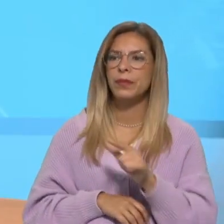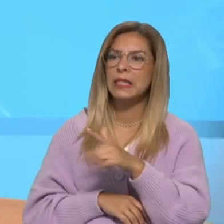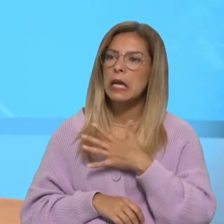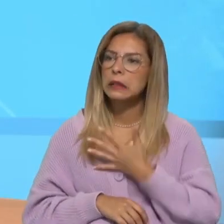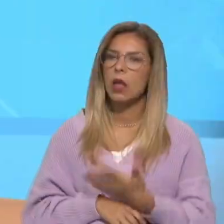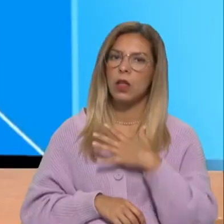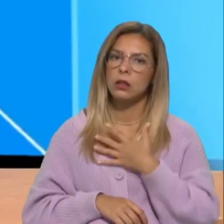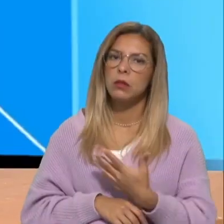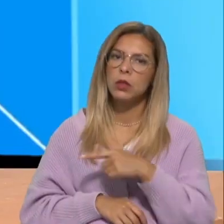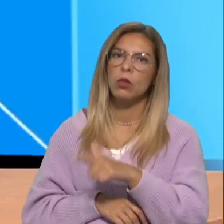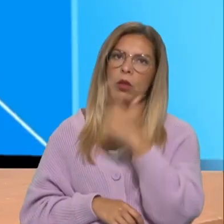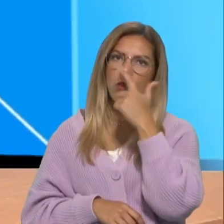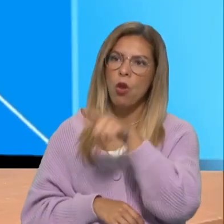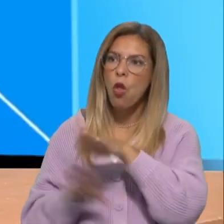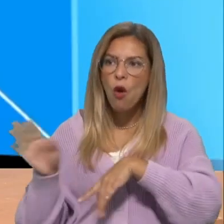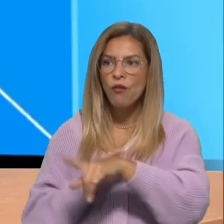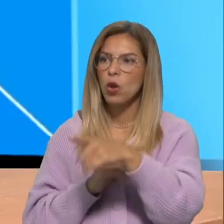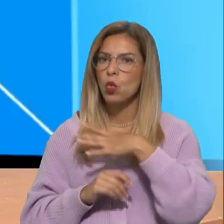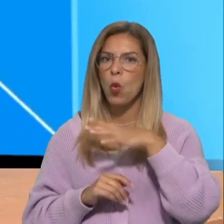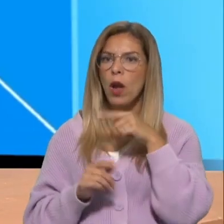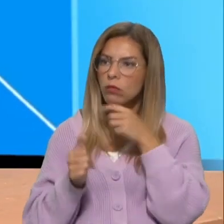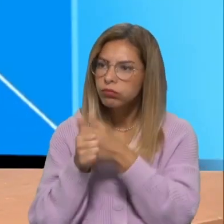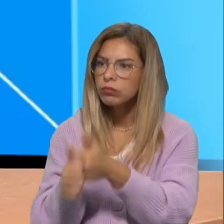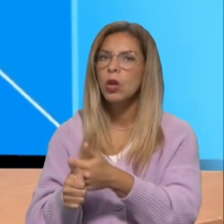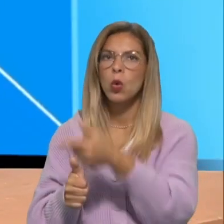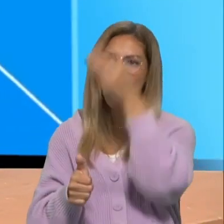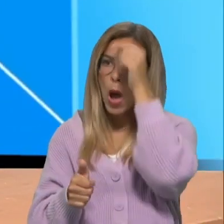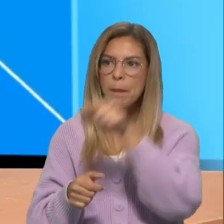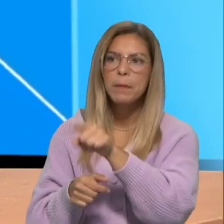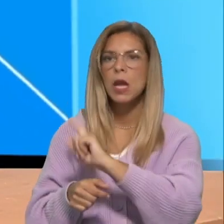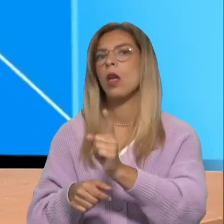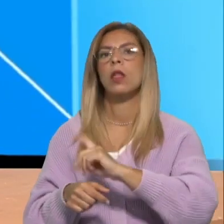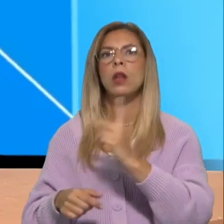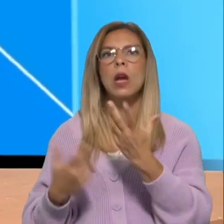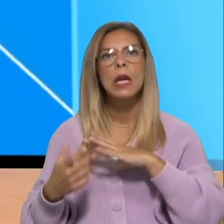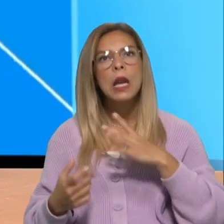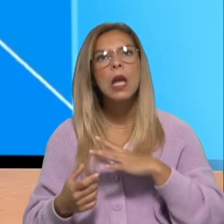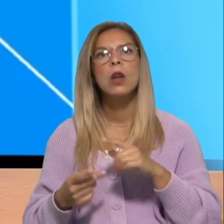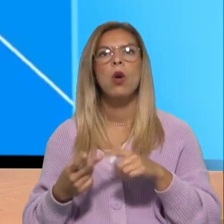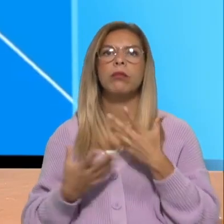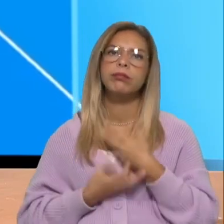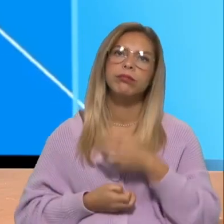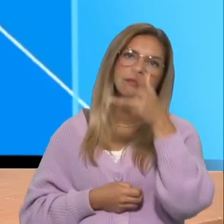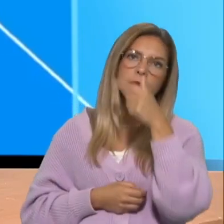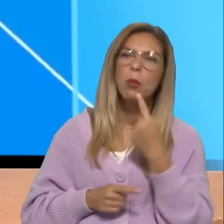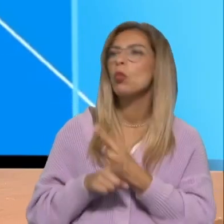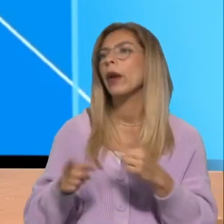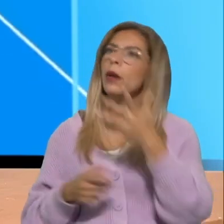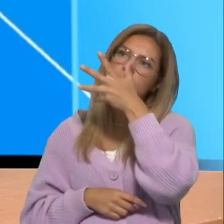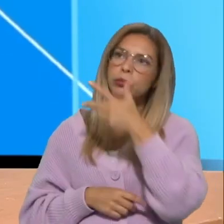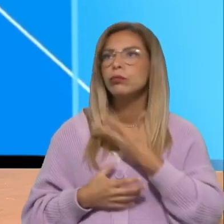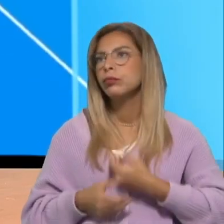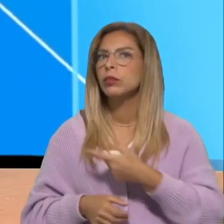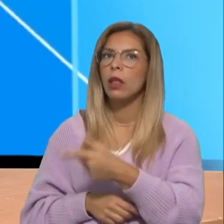e que não faz o que nós queremos e que não aprende à velocidade que quer e que está deprimida. Nós dizemos, porque é que estás deprimida se